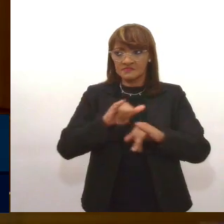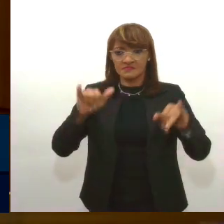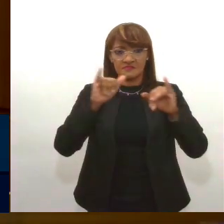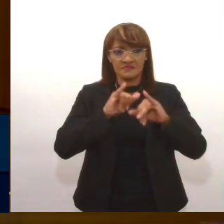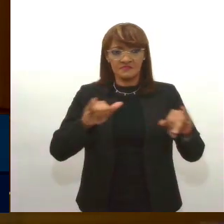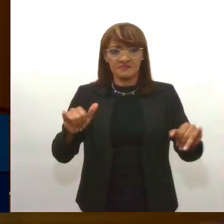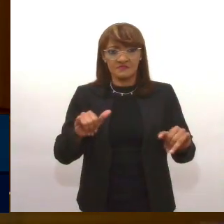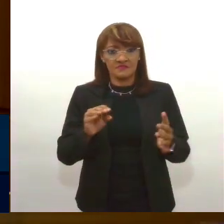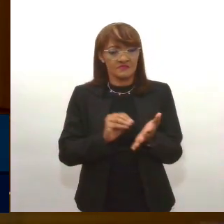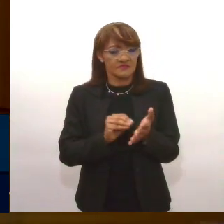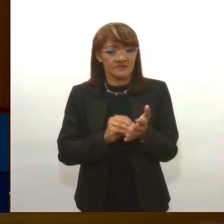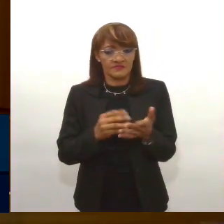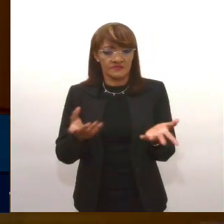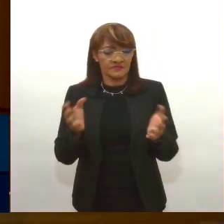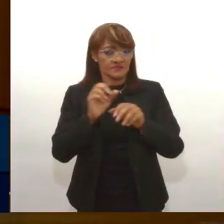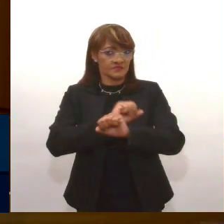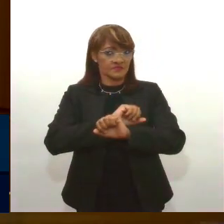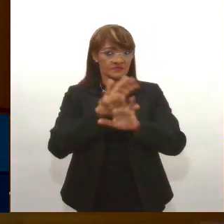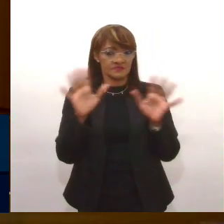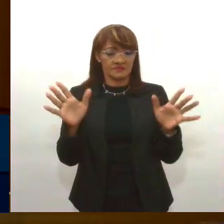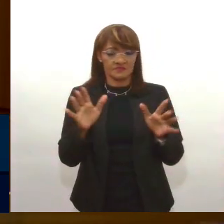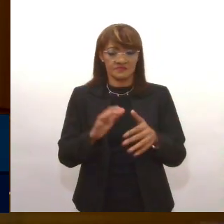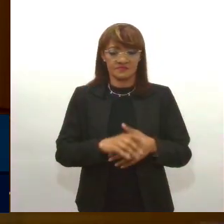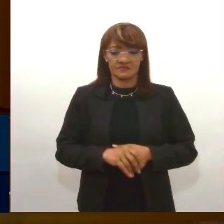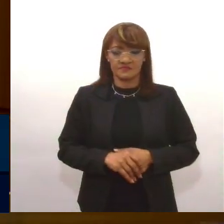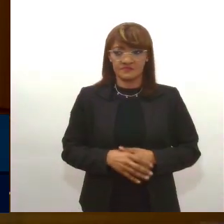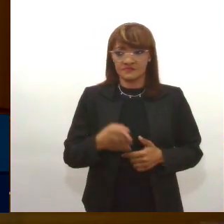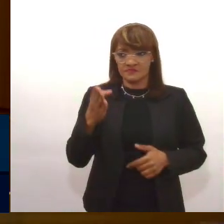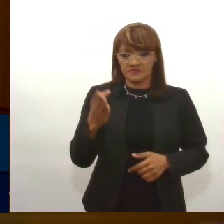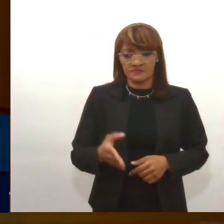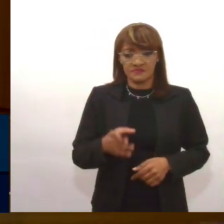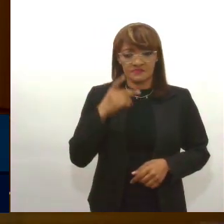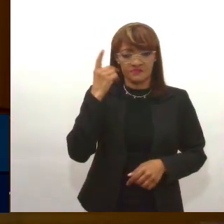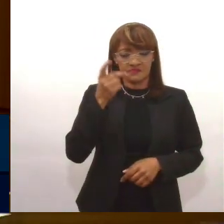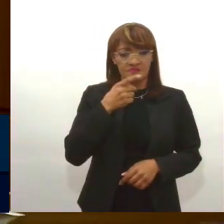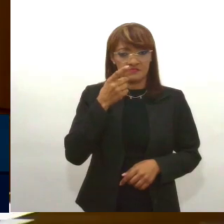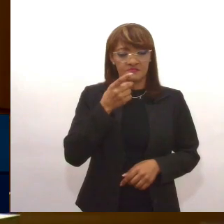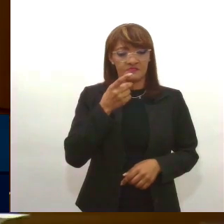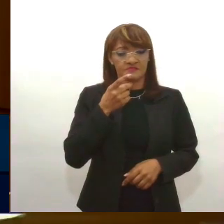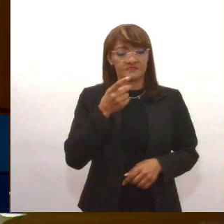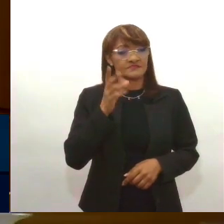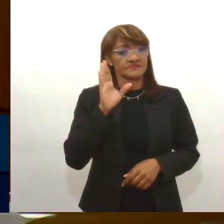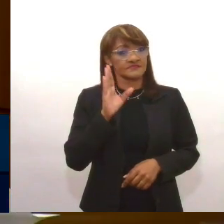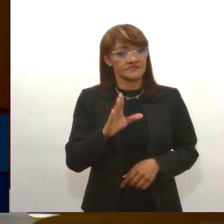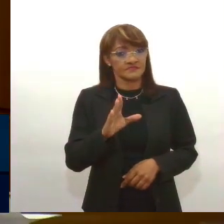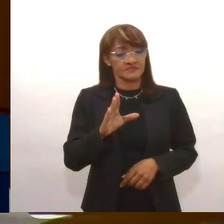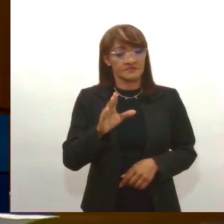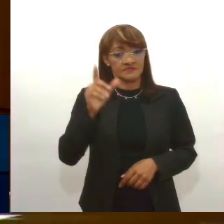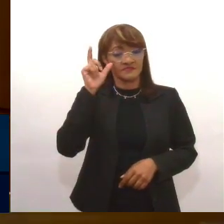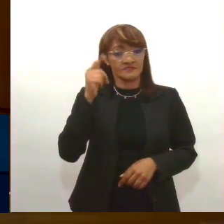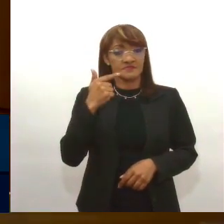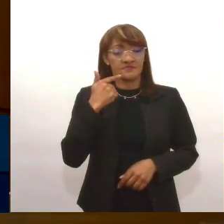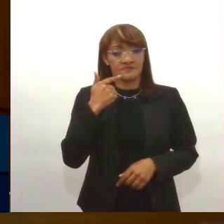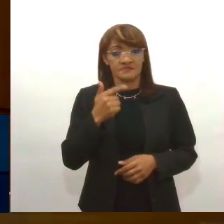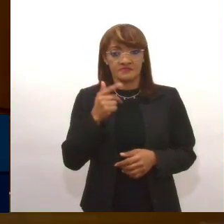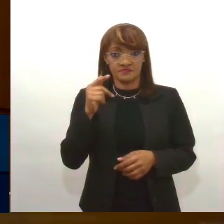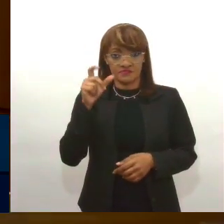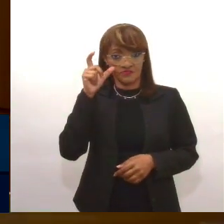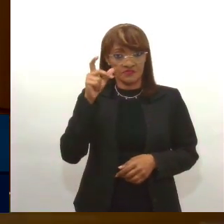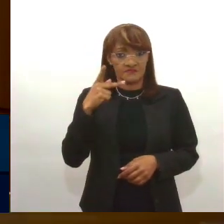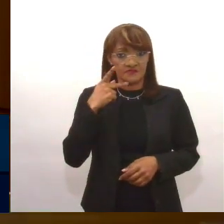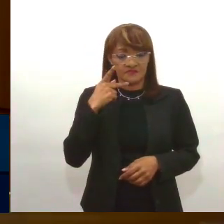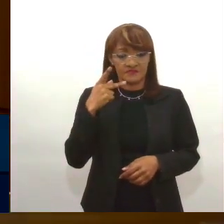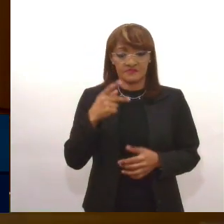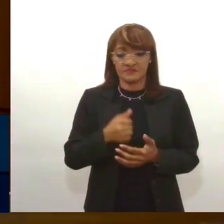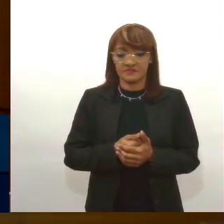eh Luciano referente aos projetos para a antiga zona de expansão quando eu eh ainda